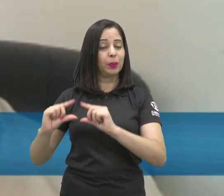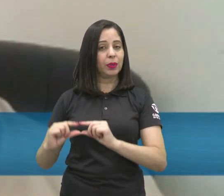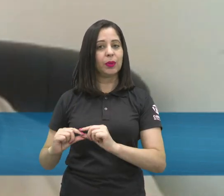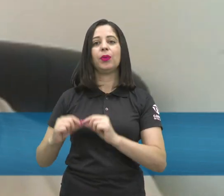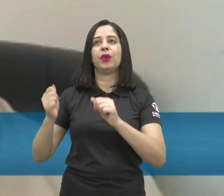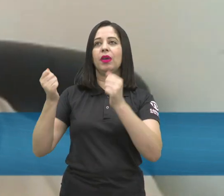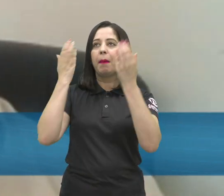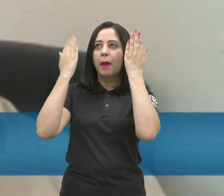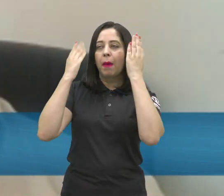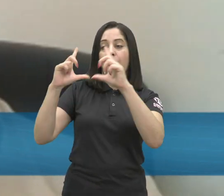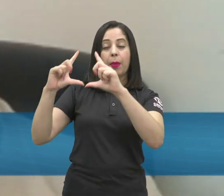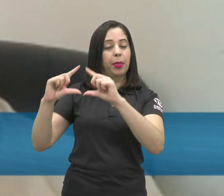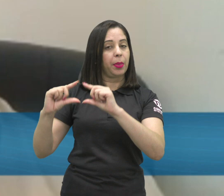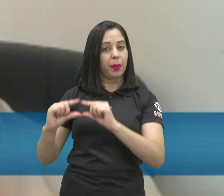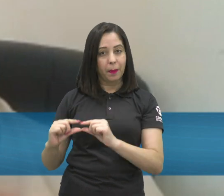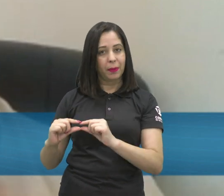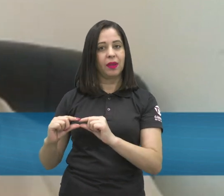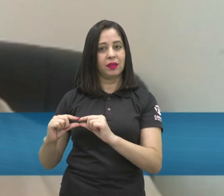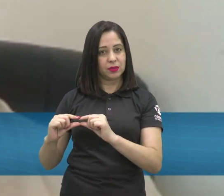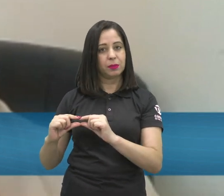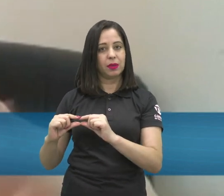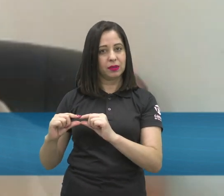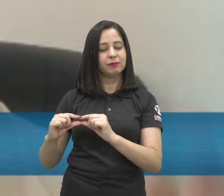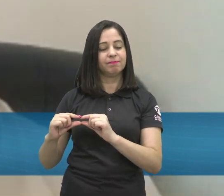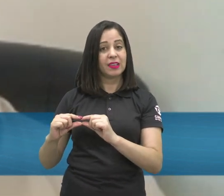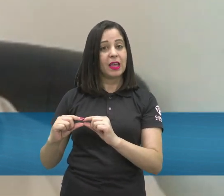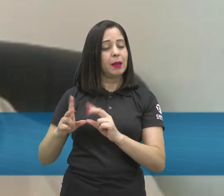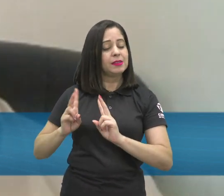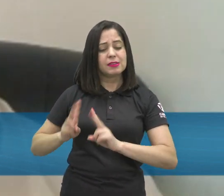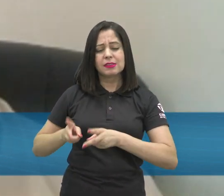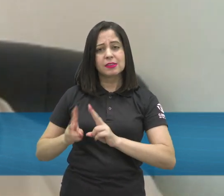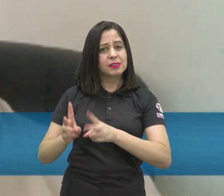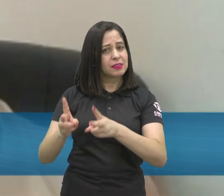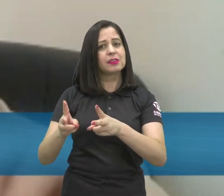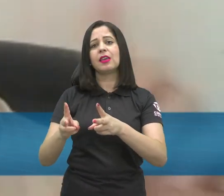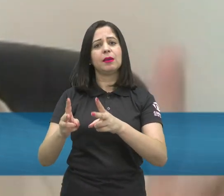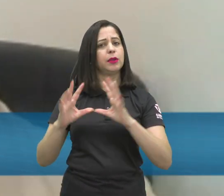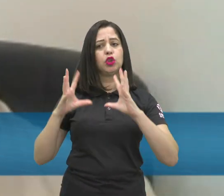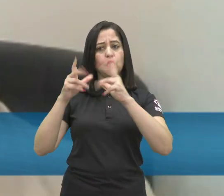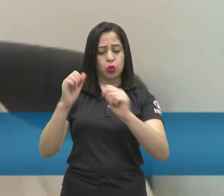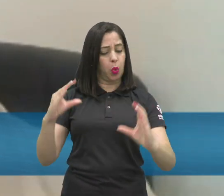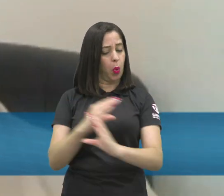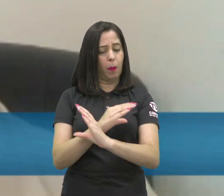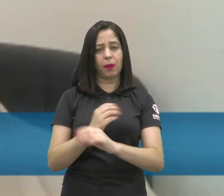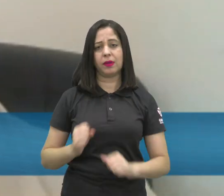de dores psicológicas, favorece a comunidade, favorece a biopsico de toda a